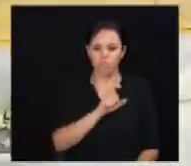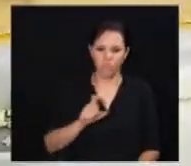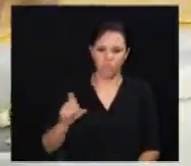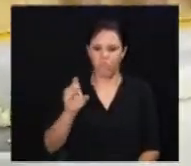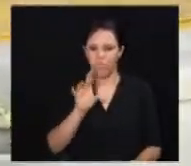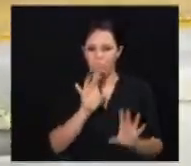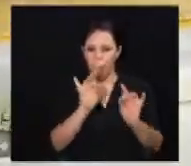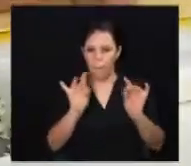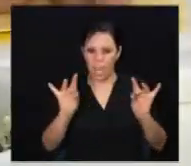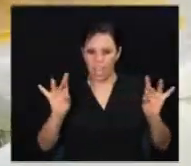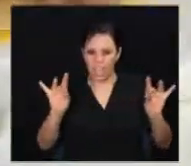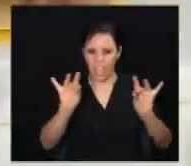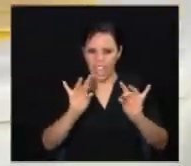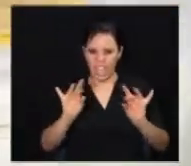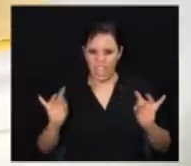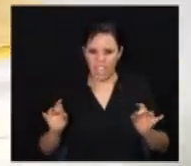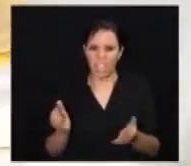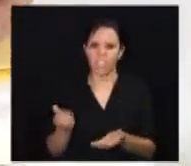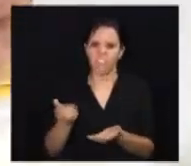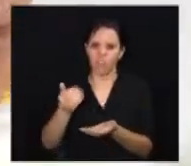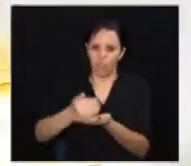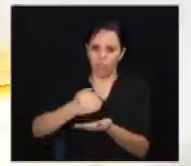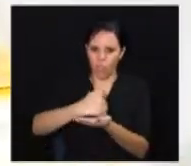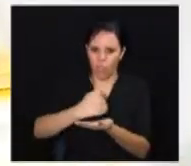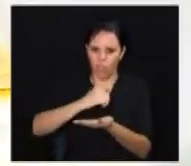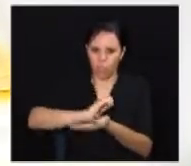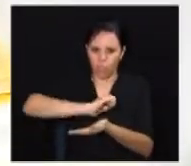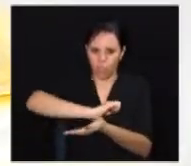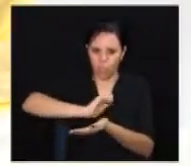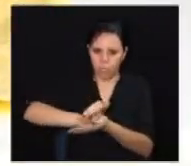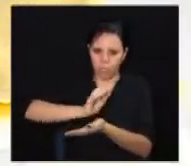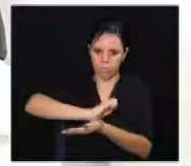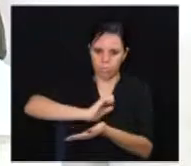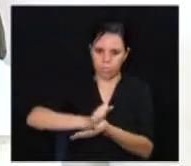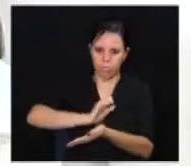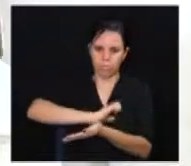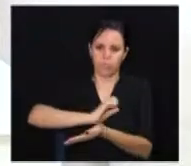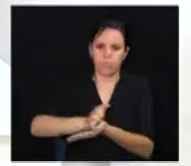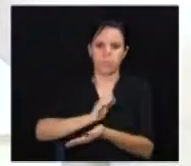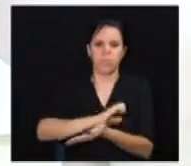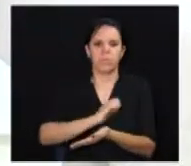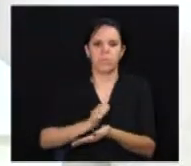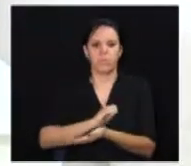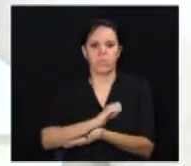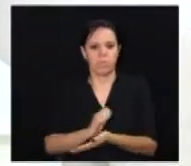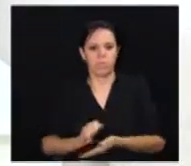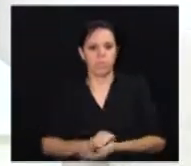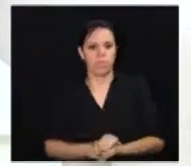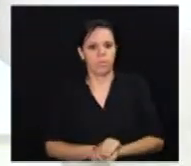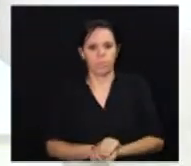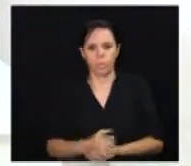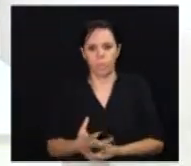E aí a gente faz o fechamento de novo da mesma maneira. Tira todo o ar. Tira todo o ar de dentro.